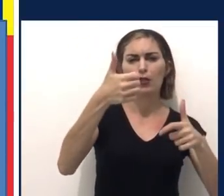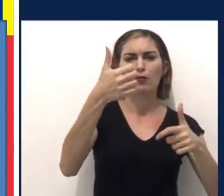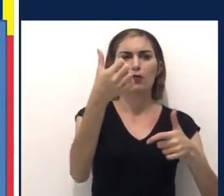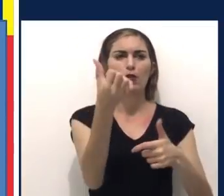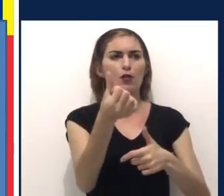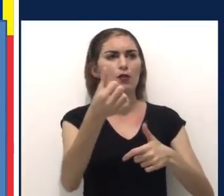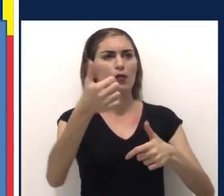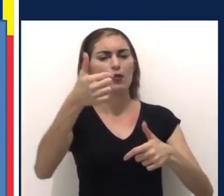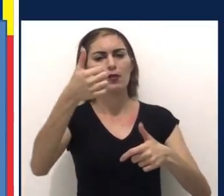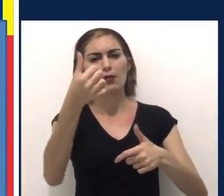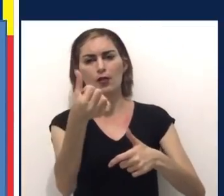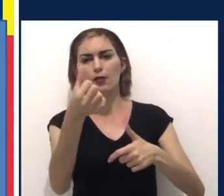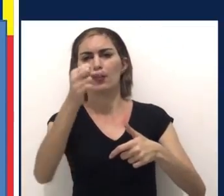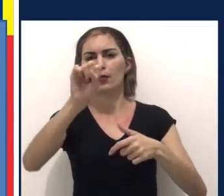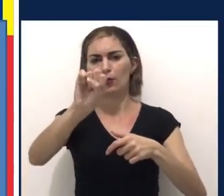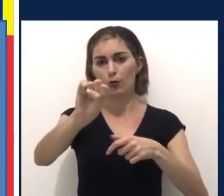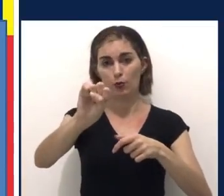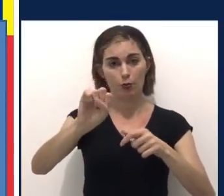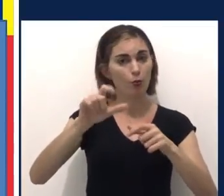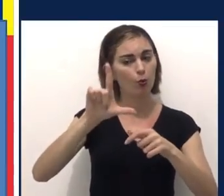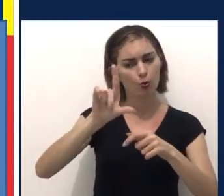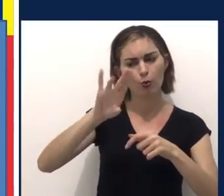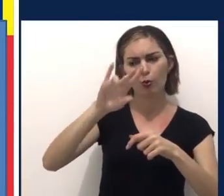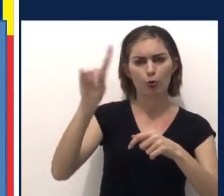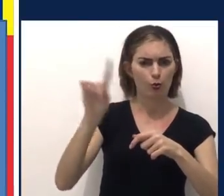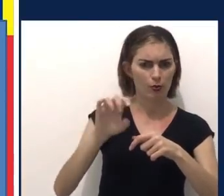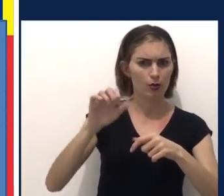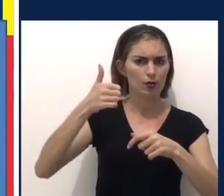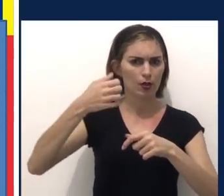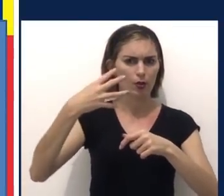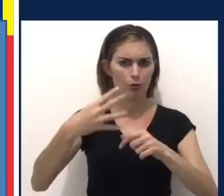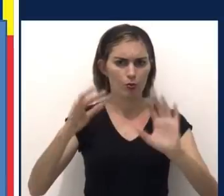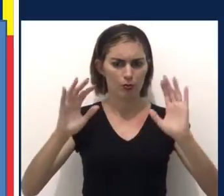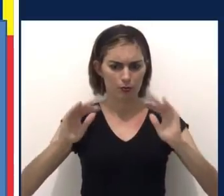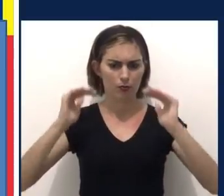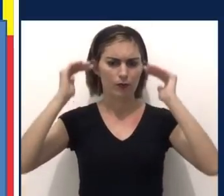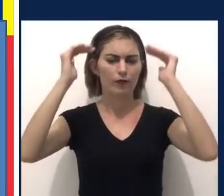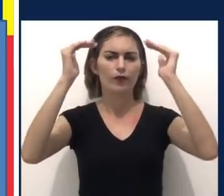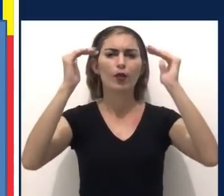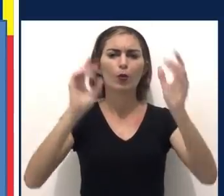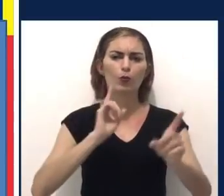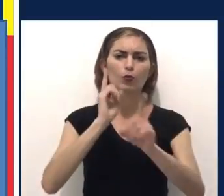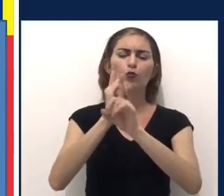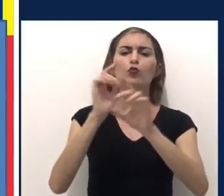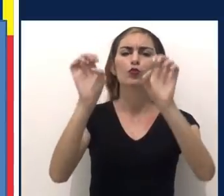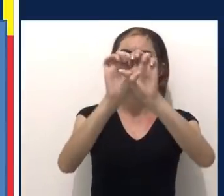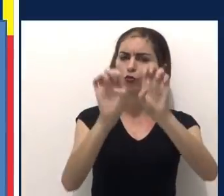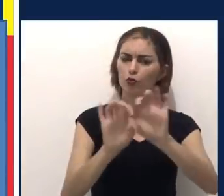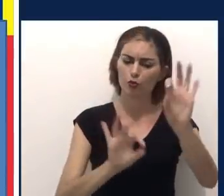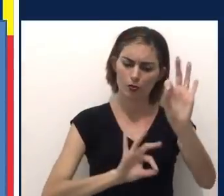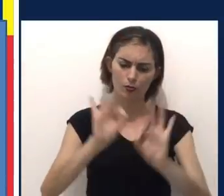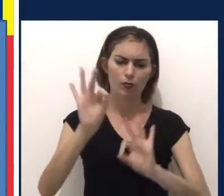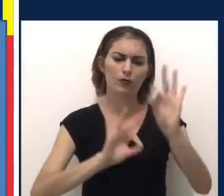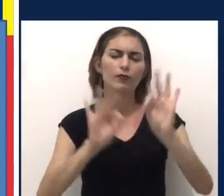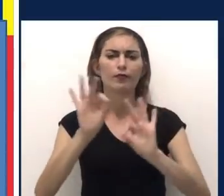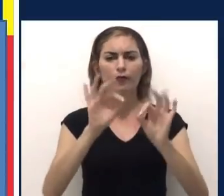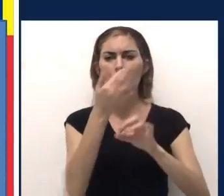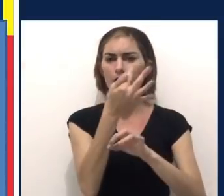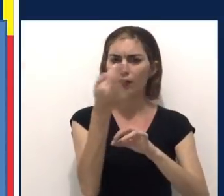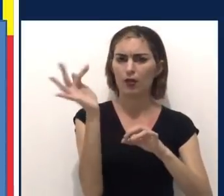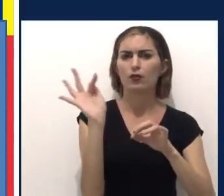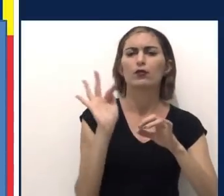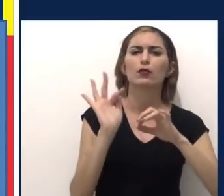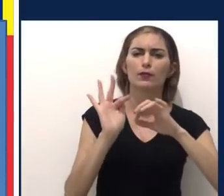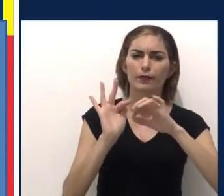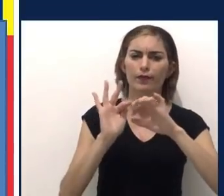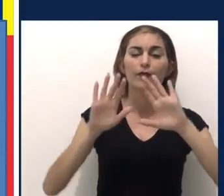trono em 1661. Com Luís XIV, o absolutismo reencontrou sua estrutura bem acabada